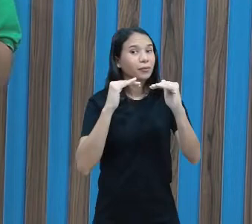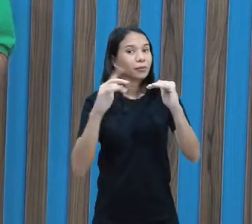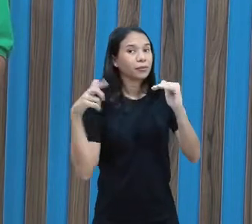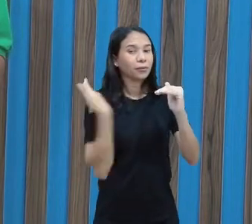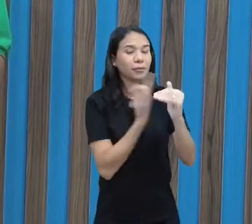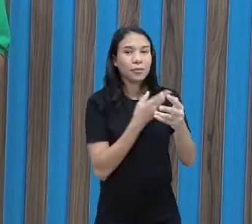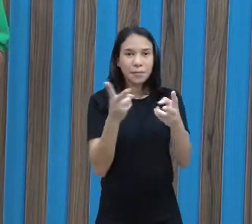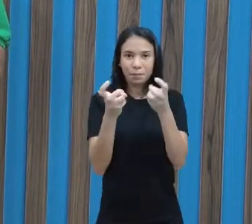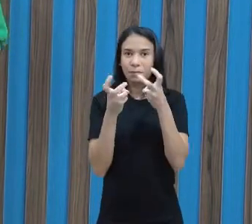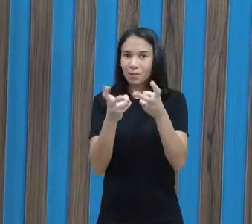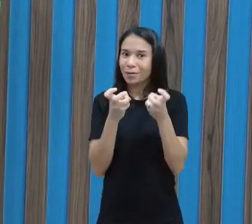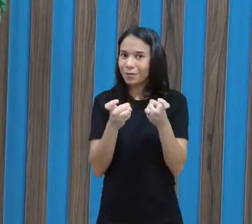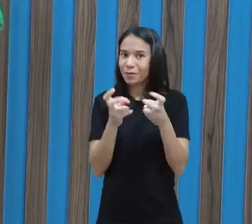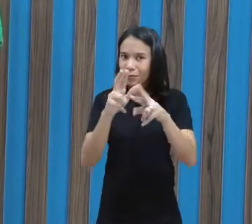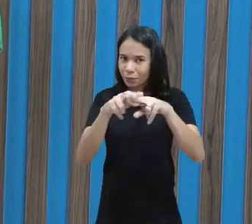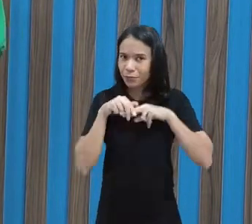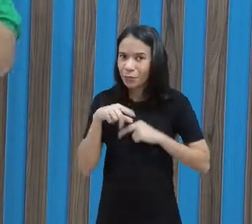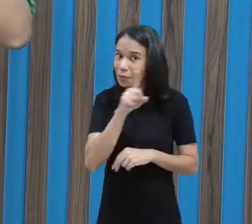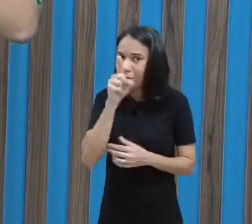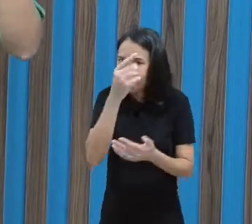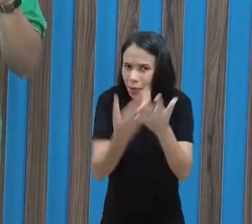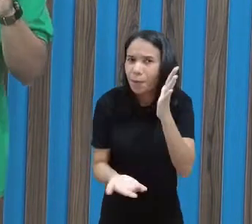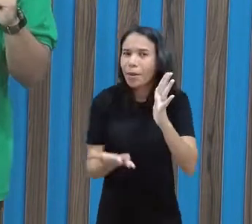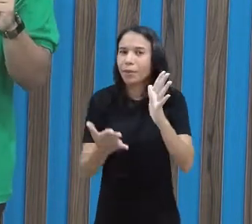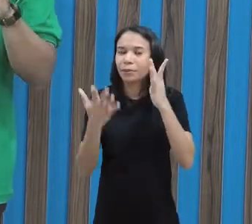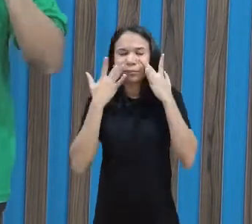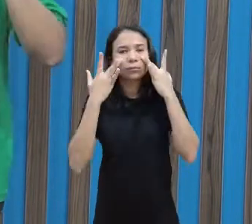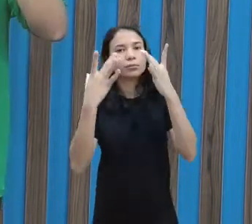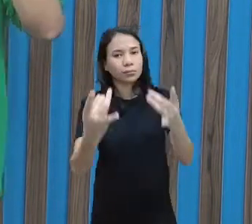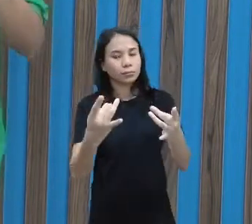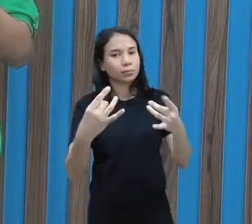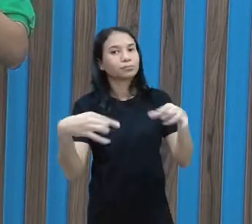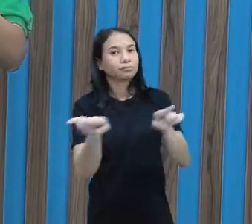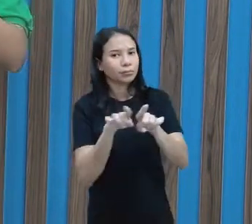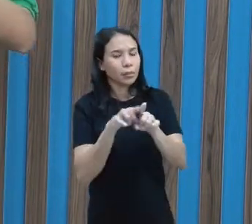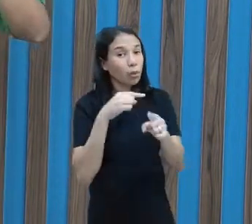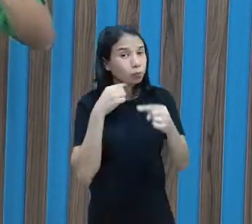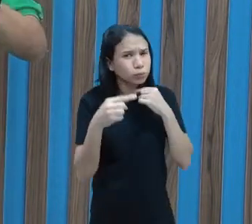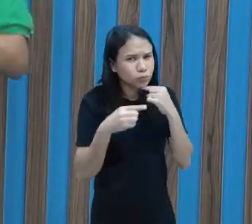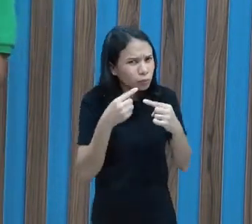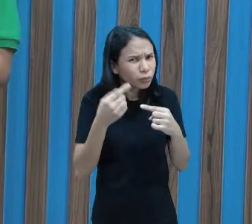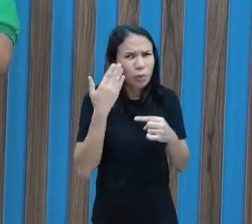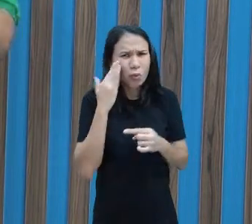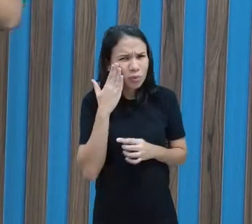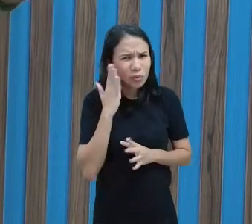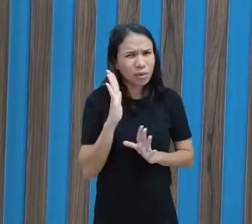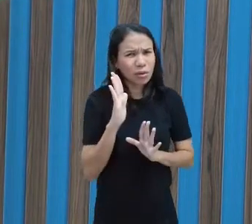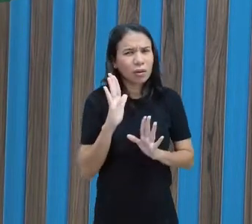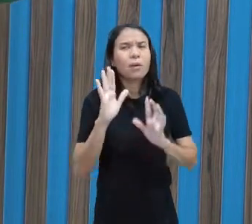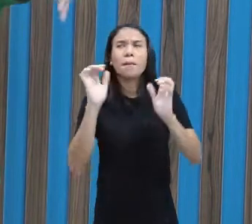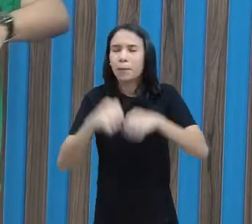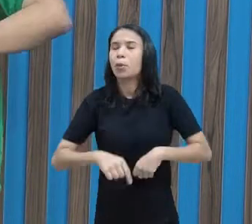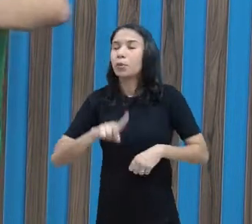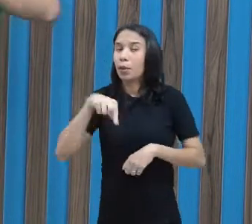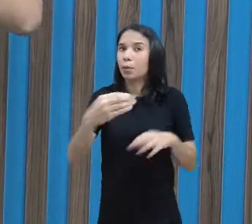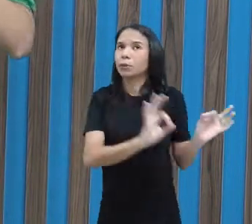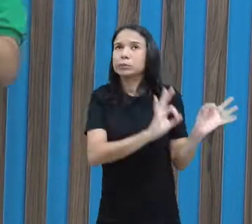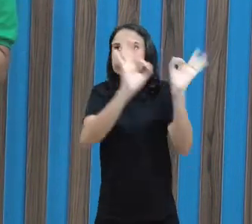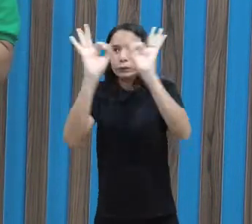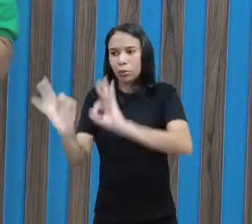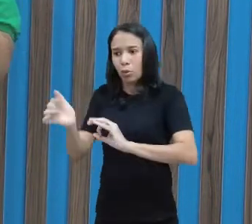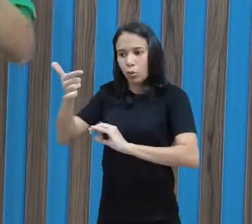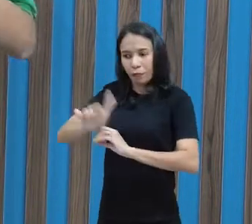perceber vocês aí, hein? Então, não vacilem, fiquem atentos e se tiver dúvida, se não entender, pode ver depois a